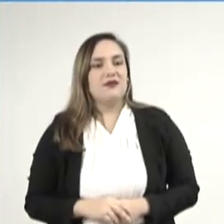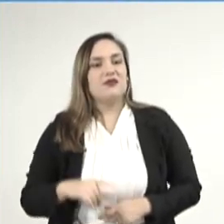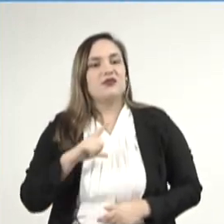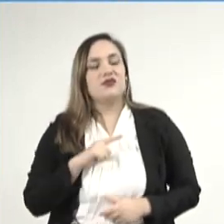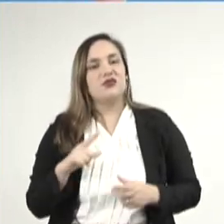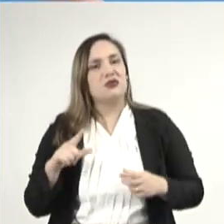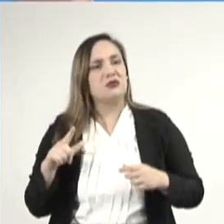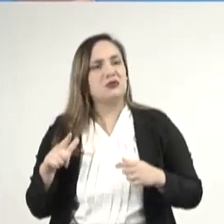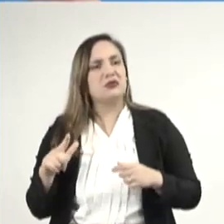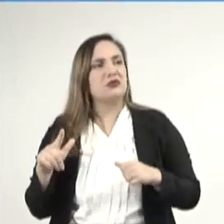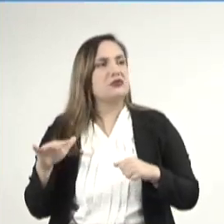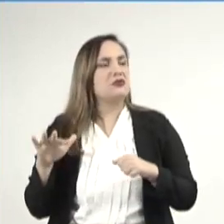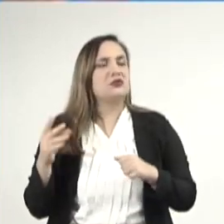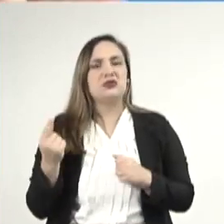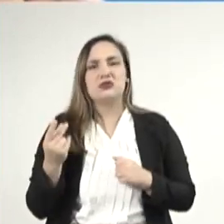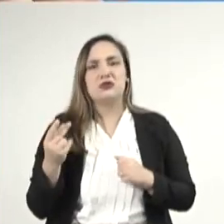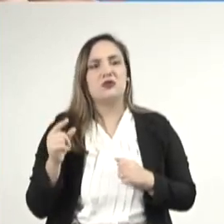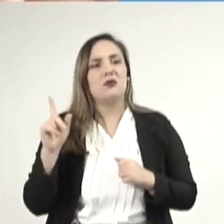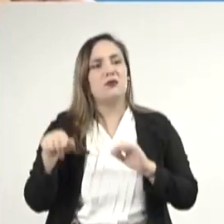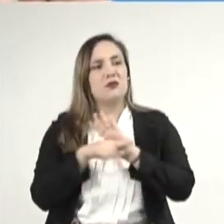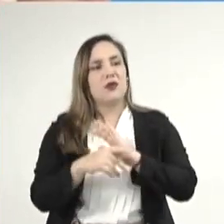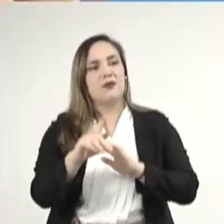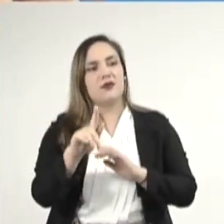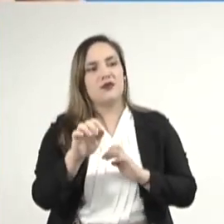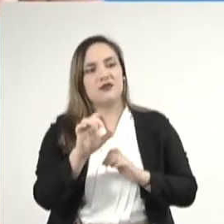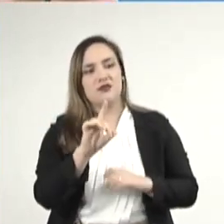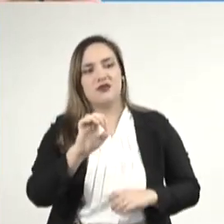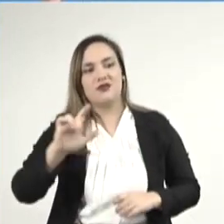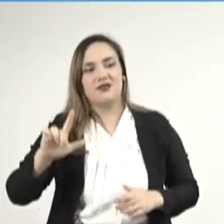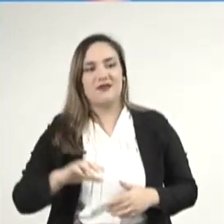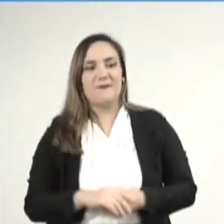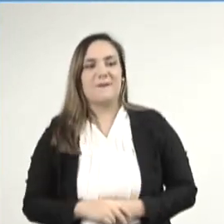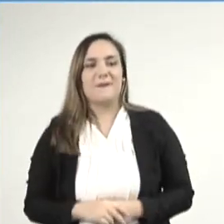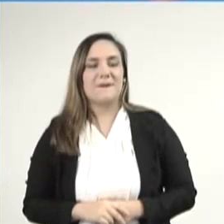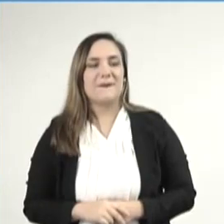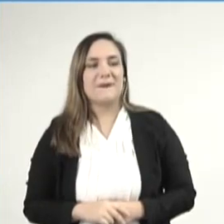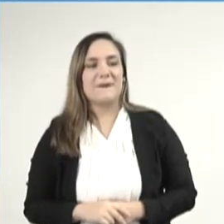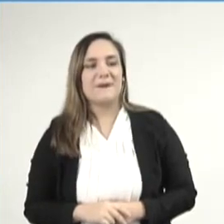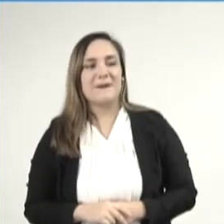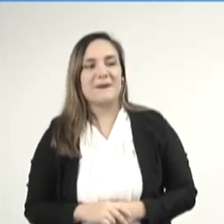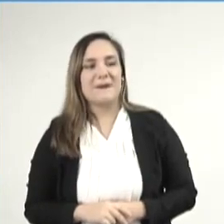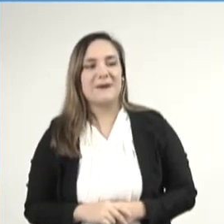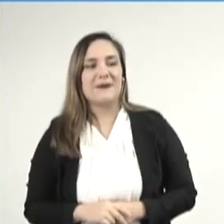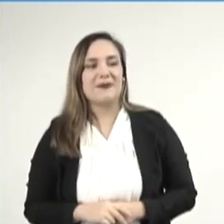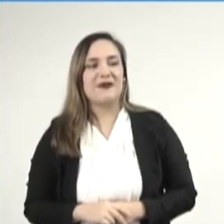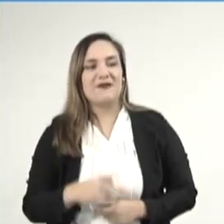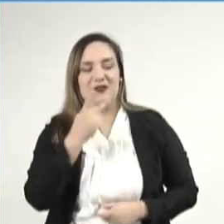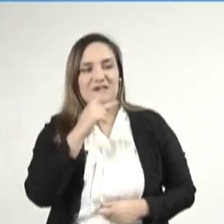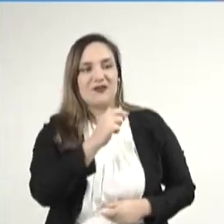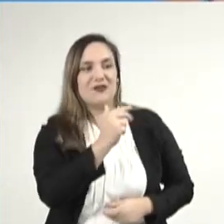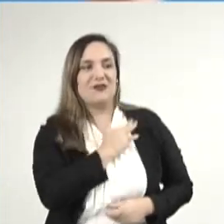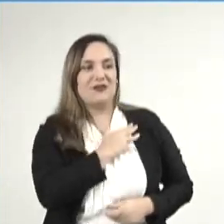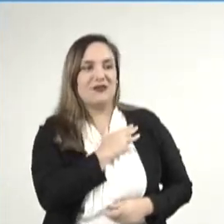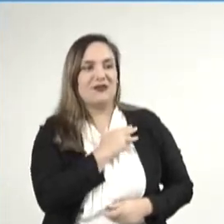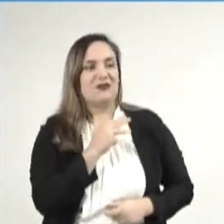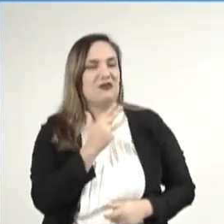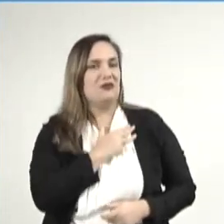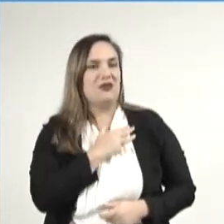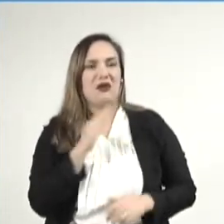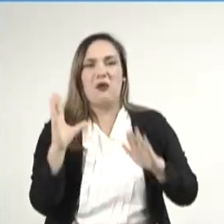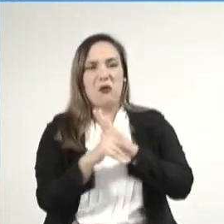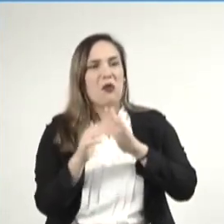cheio de dinheiro, de mala de dinheiro, era do Gedel. Né? Você insinuou aí que era do Lula. O Lula ninguém achou. Fala